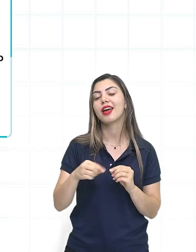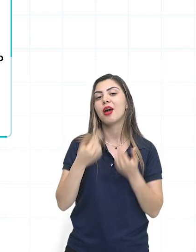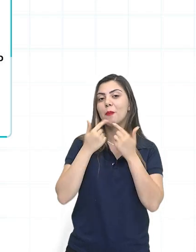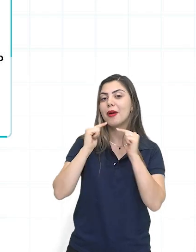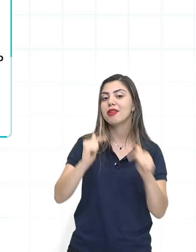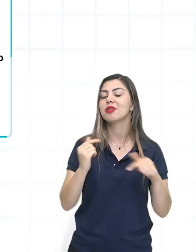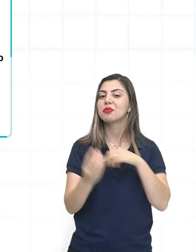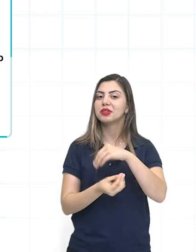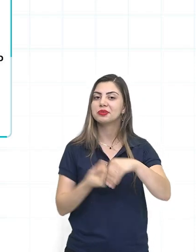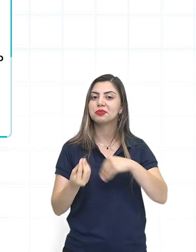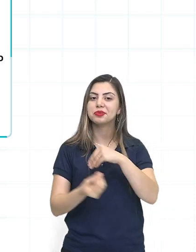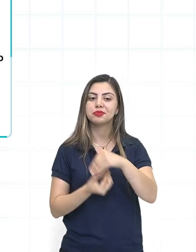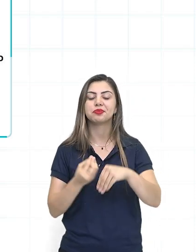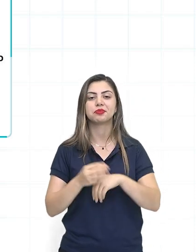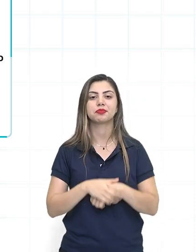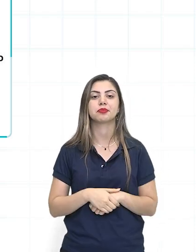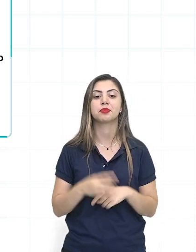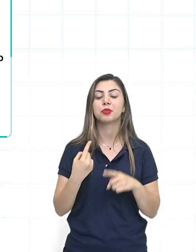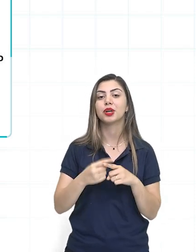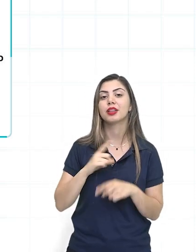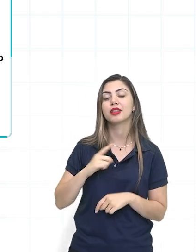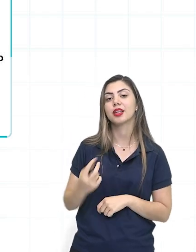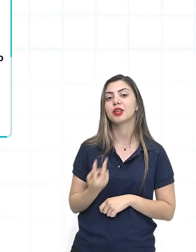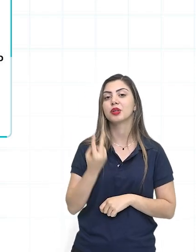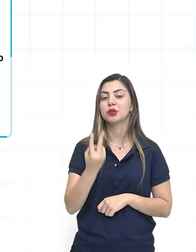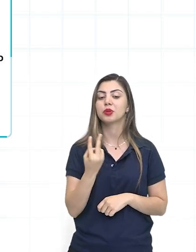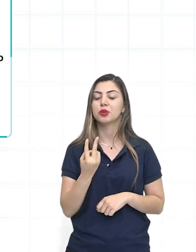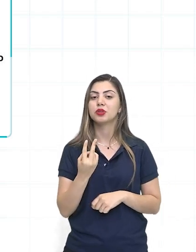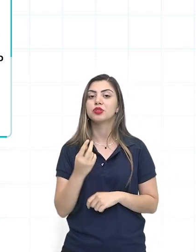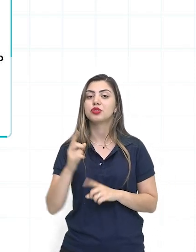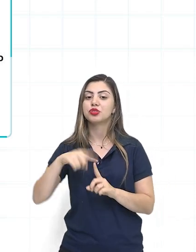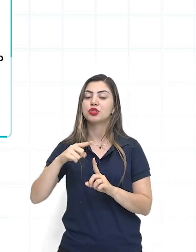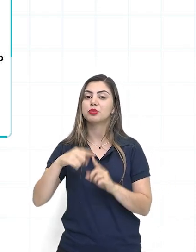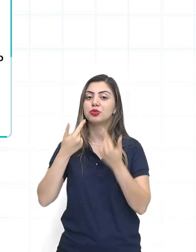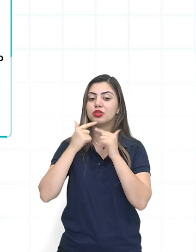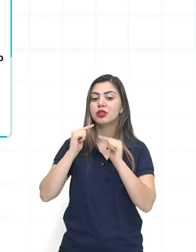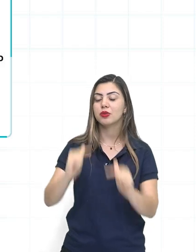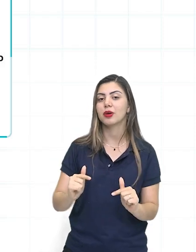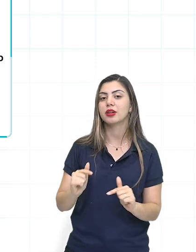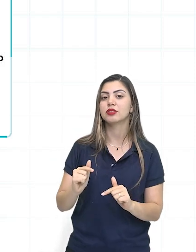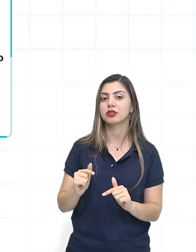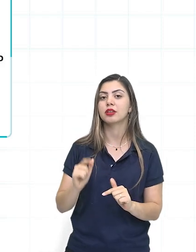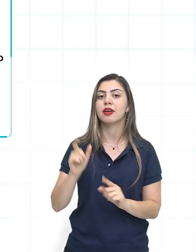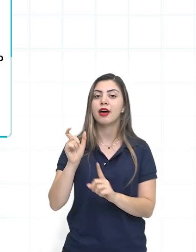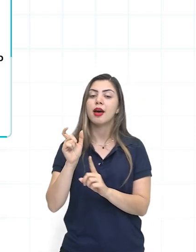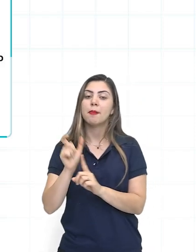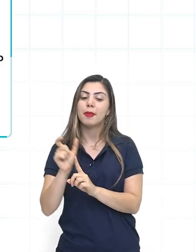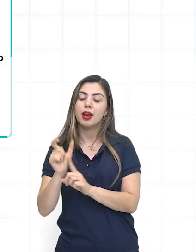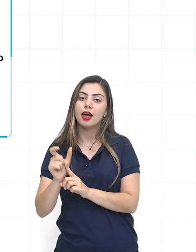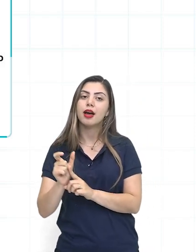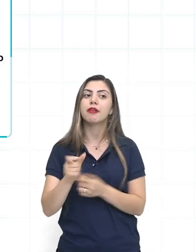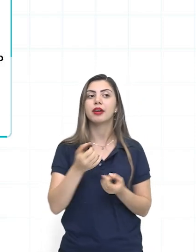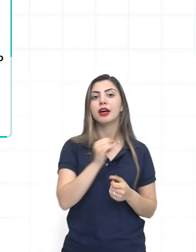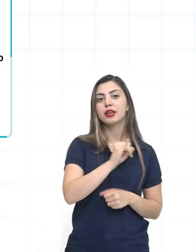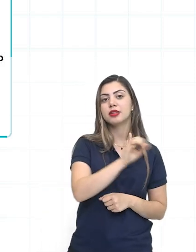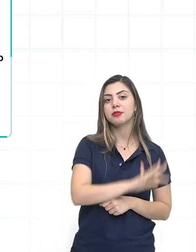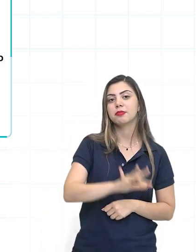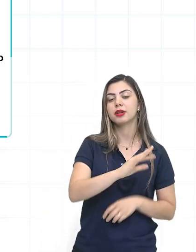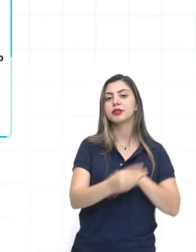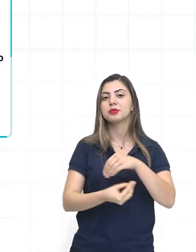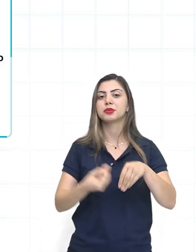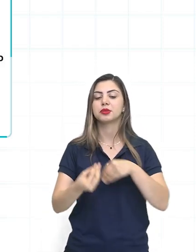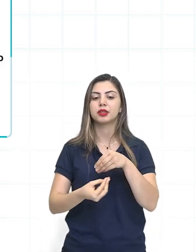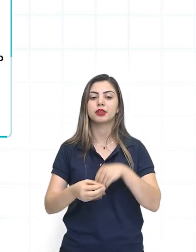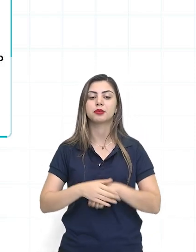uma linguagem mista. Nós temos as duas coisas juntas, os dois tipos de linguagem. E também nós